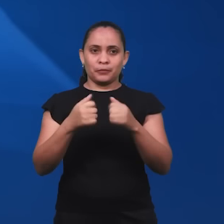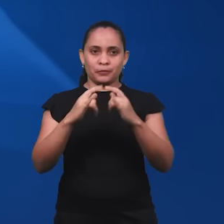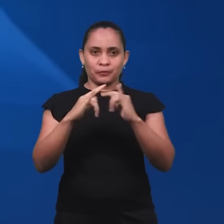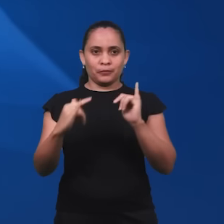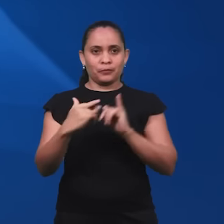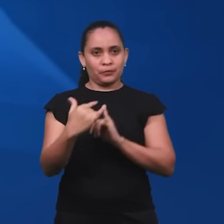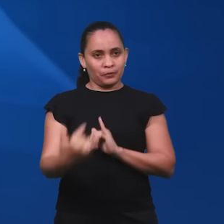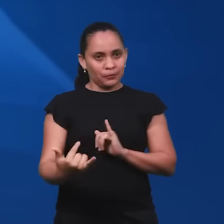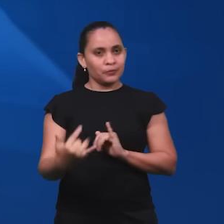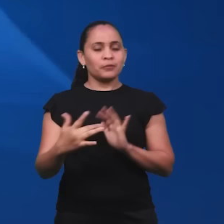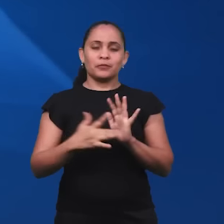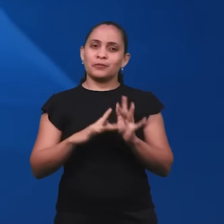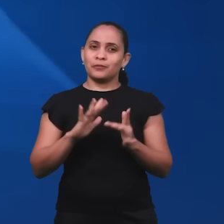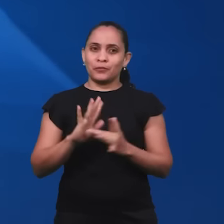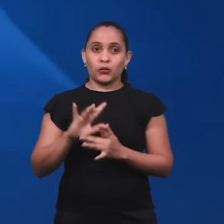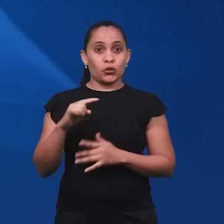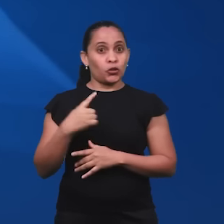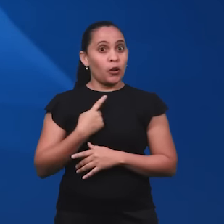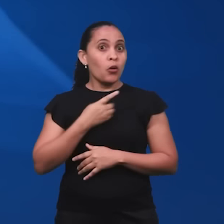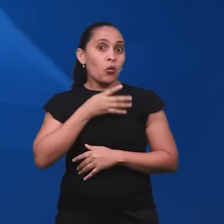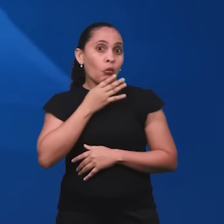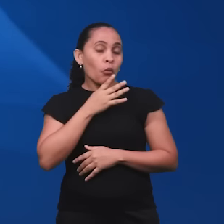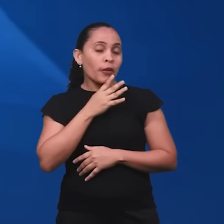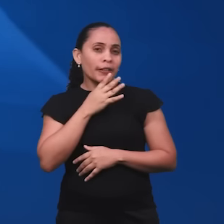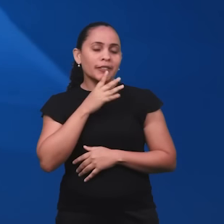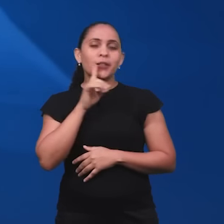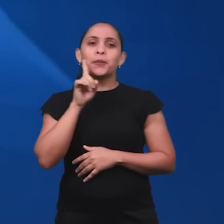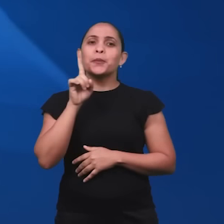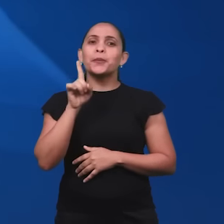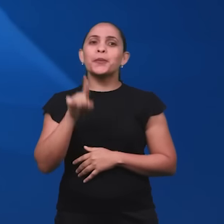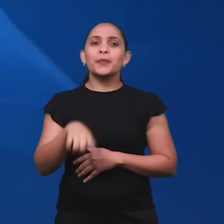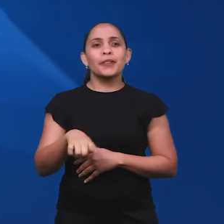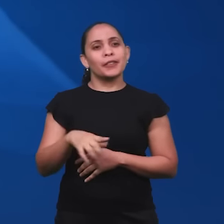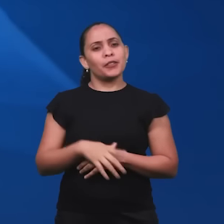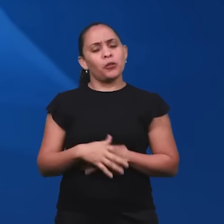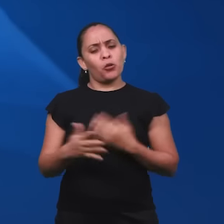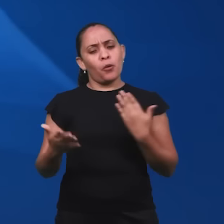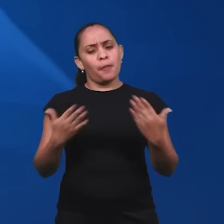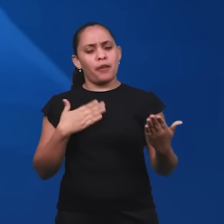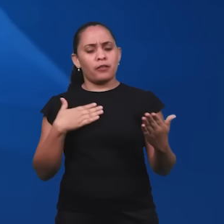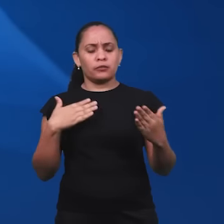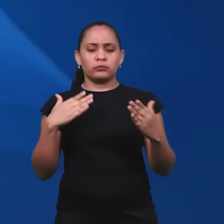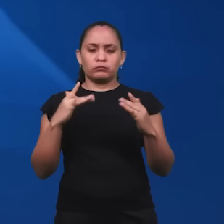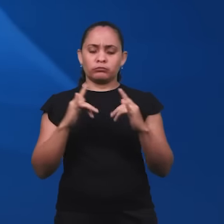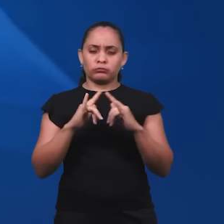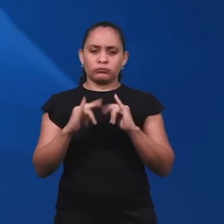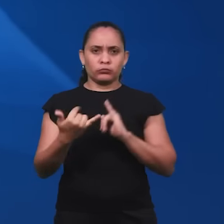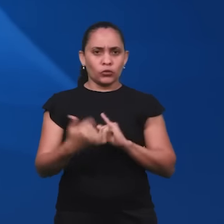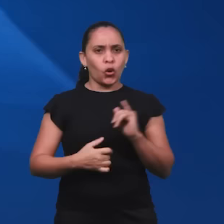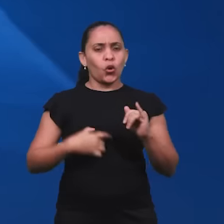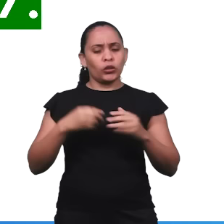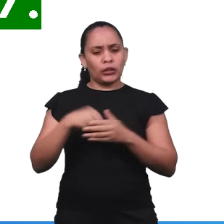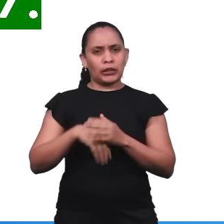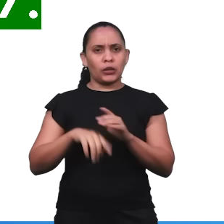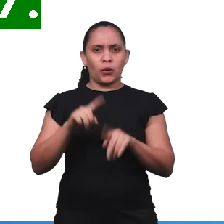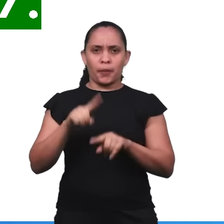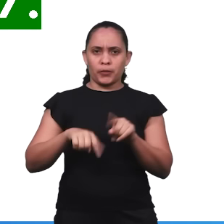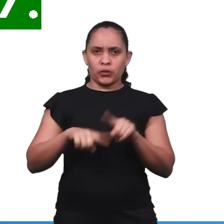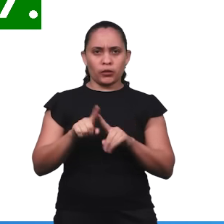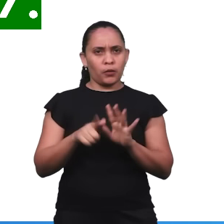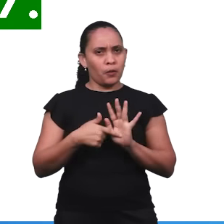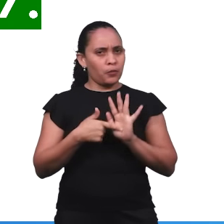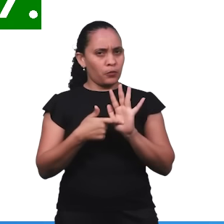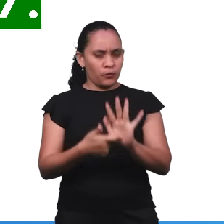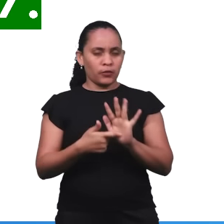no tabernáculo, ou seja, nós vamos conhecer aquilo que a figura do tabernáculo e os seus objetos apresentam como